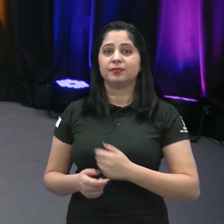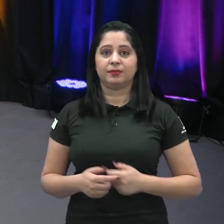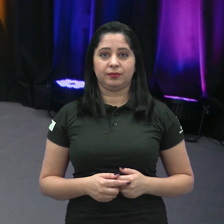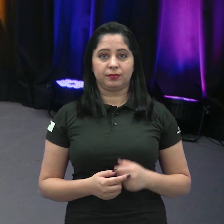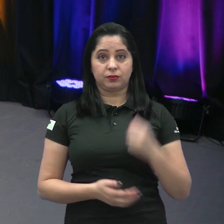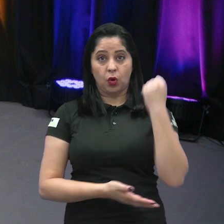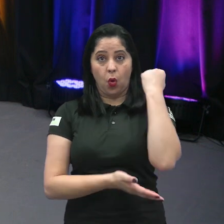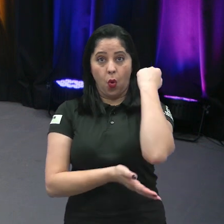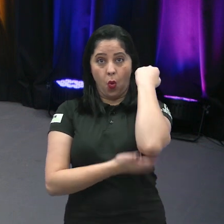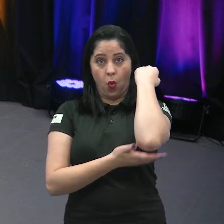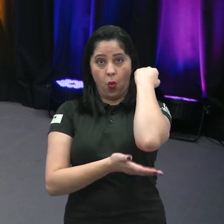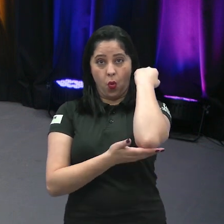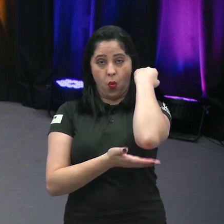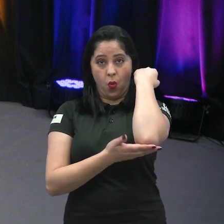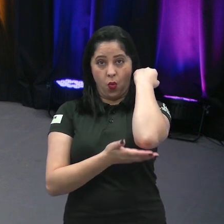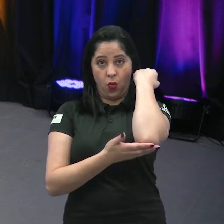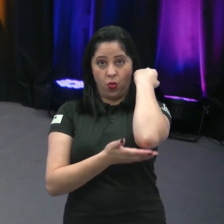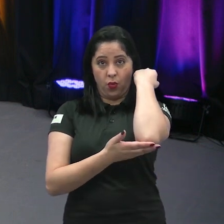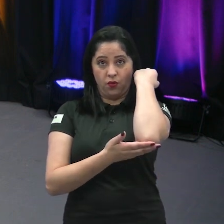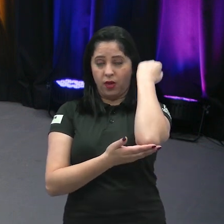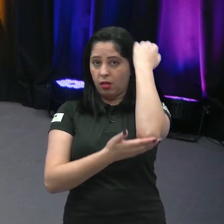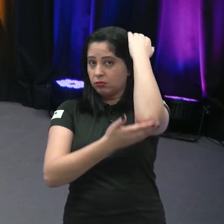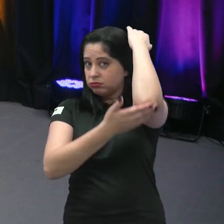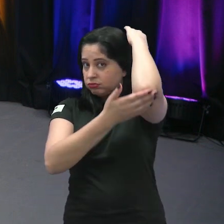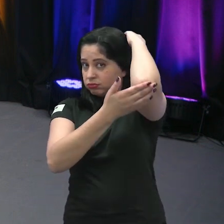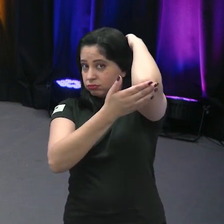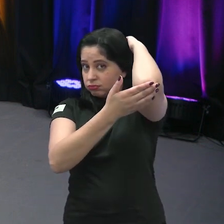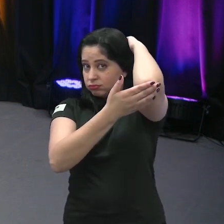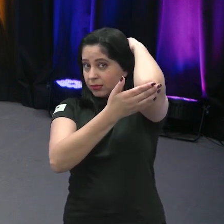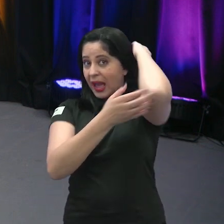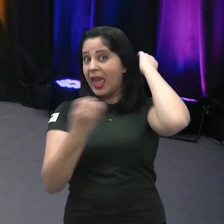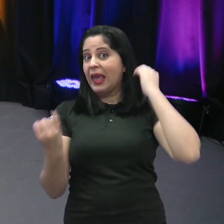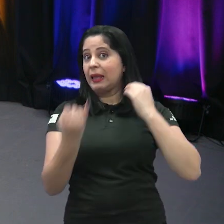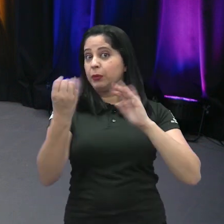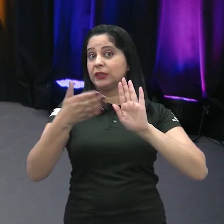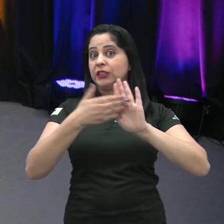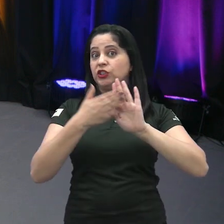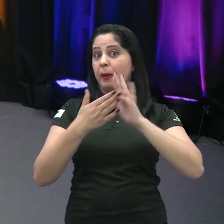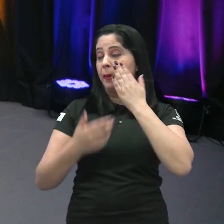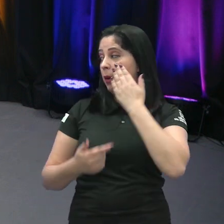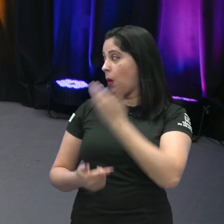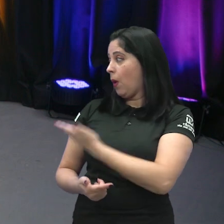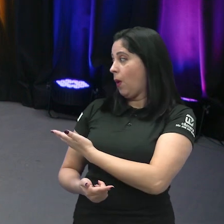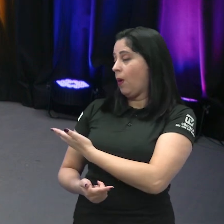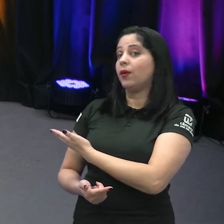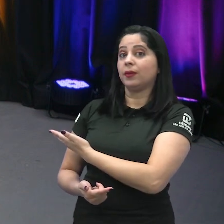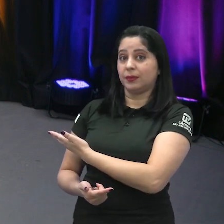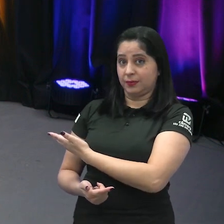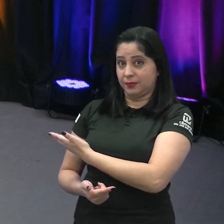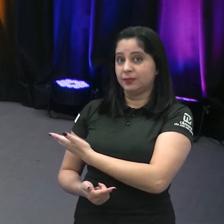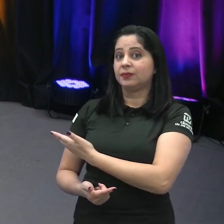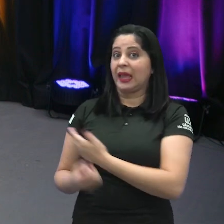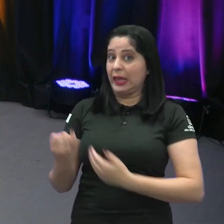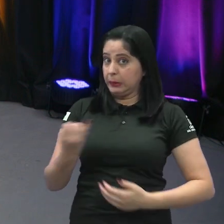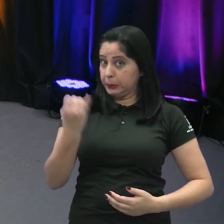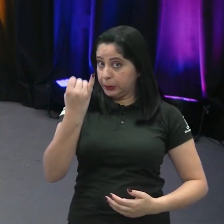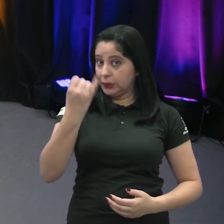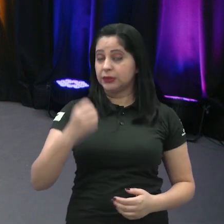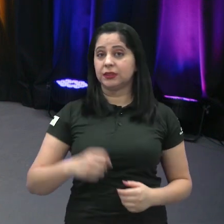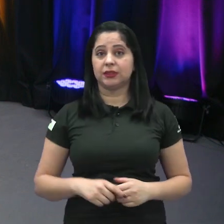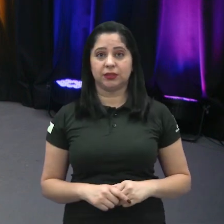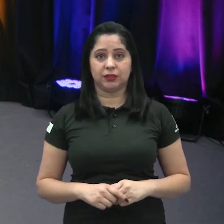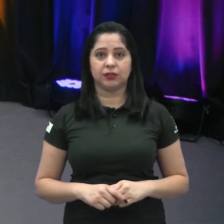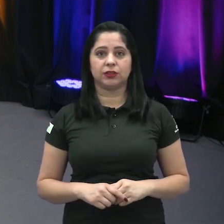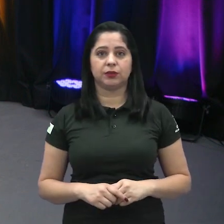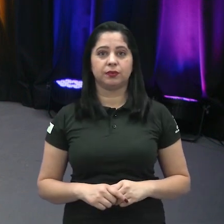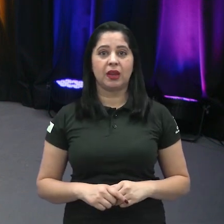vamos puxar o cotovelo, tá? Isso é muito importante também com que a mão venha na região da sua cervical,